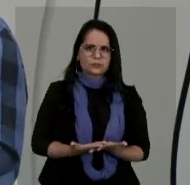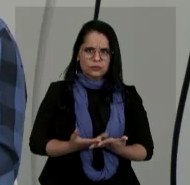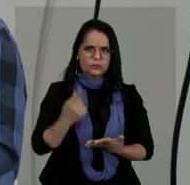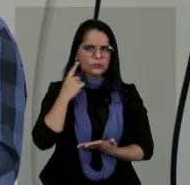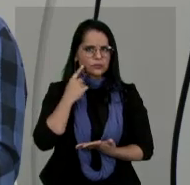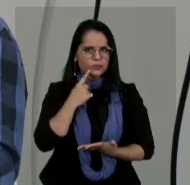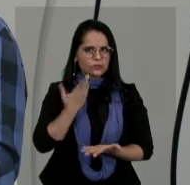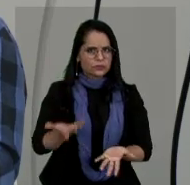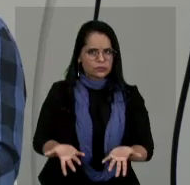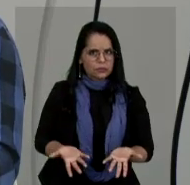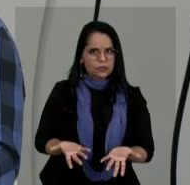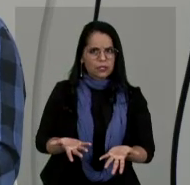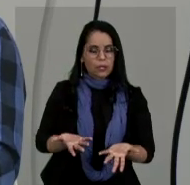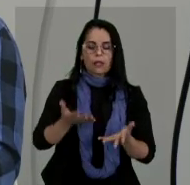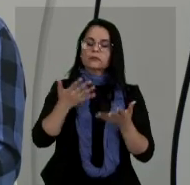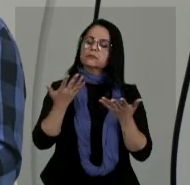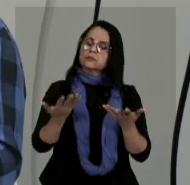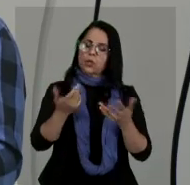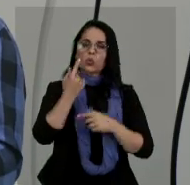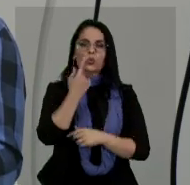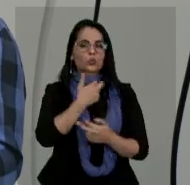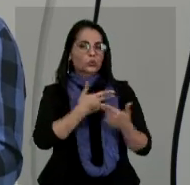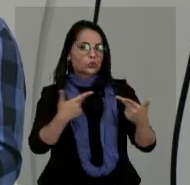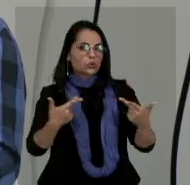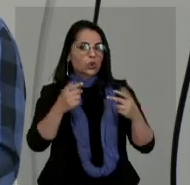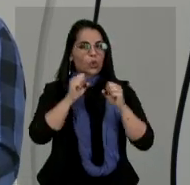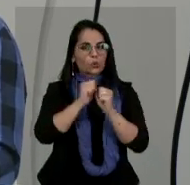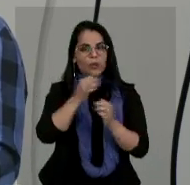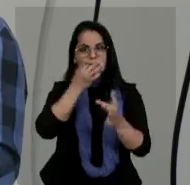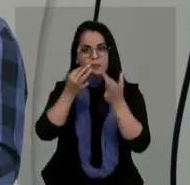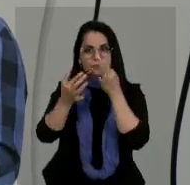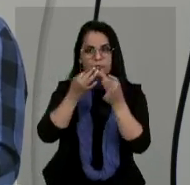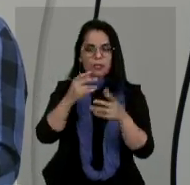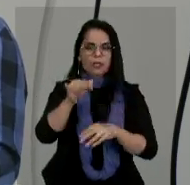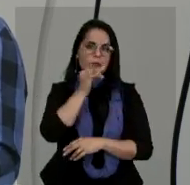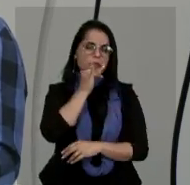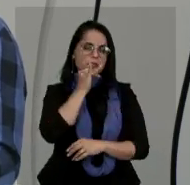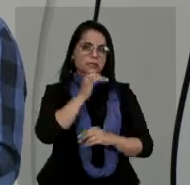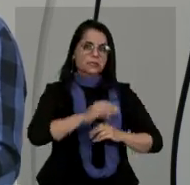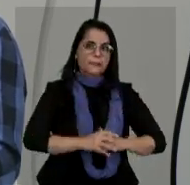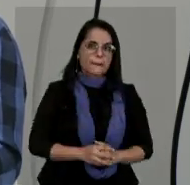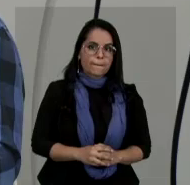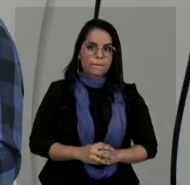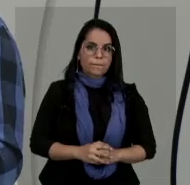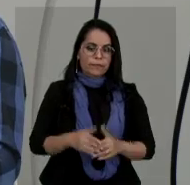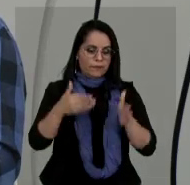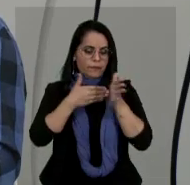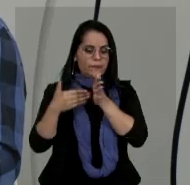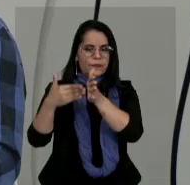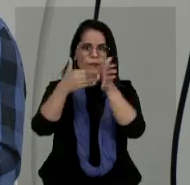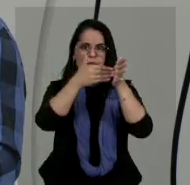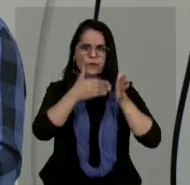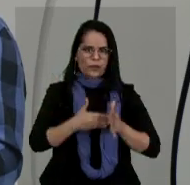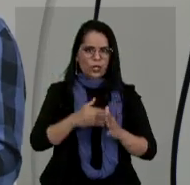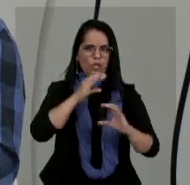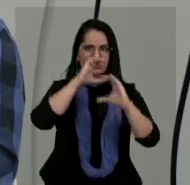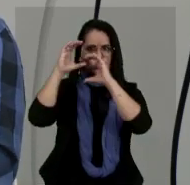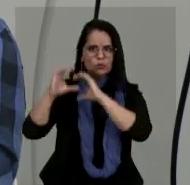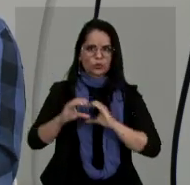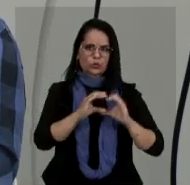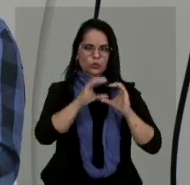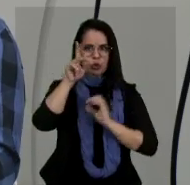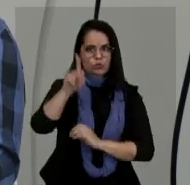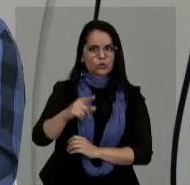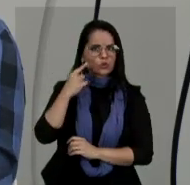estudante surdo. Então, é uma das questões que a gente pode citar como barreiras de comunicação para a